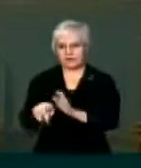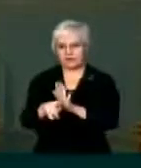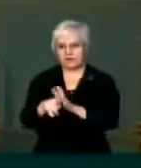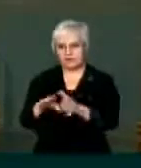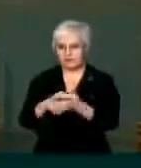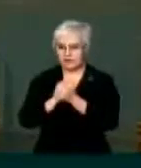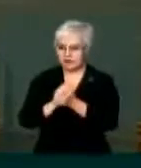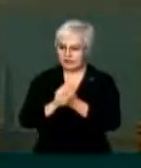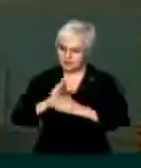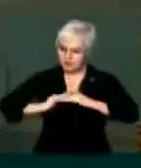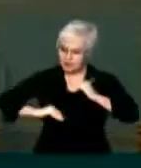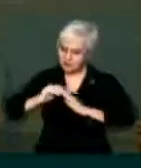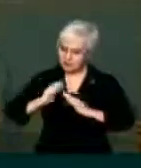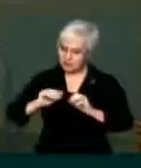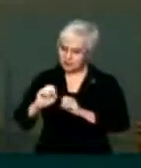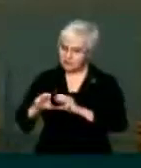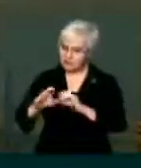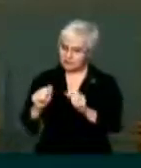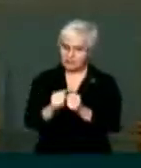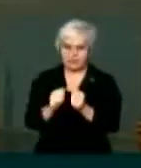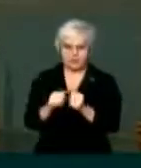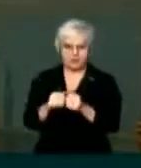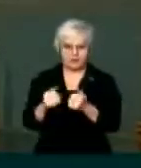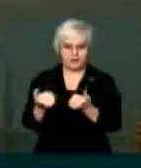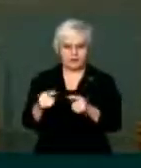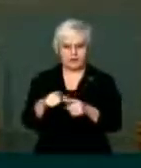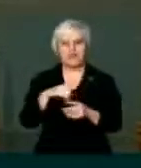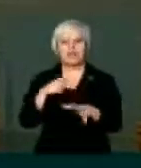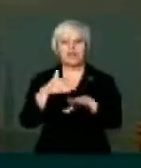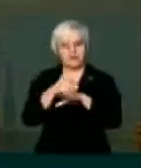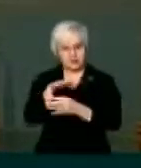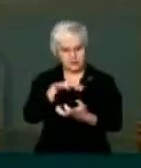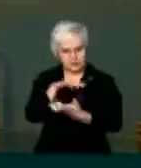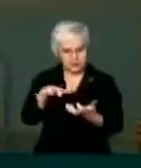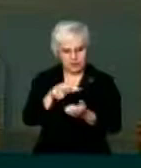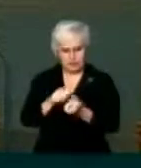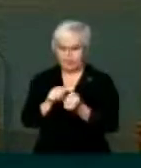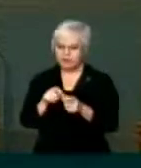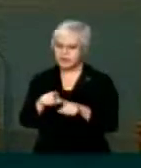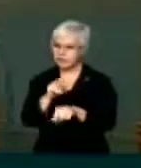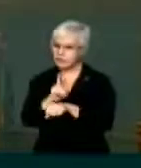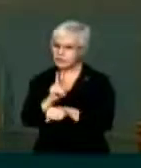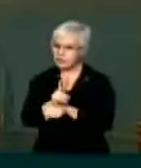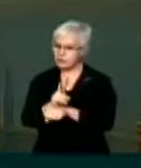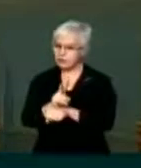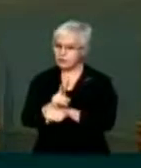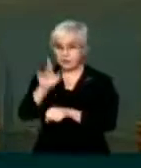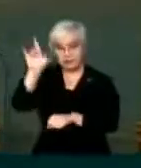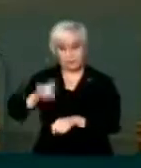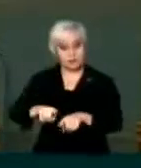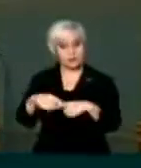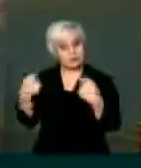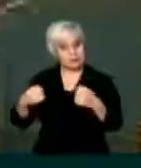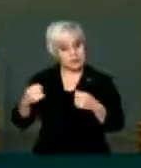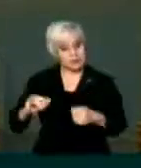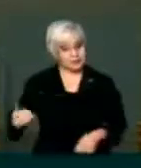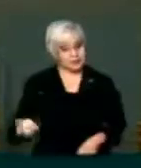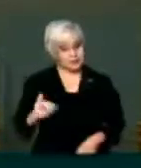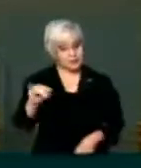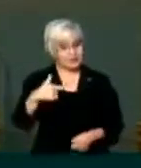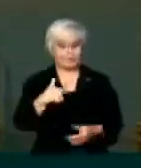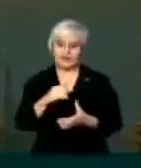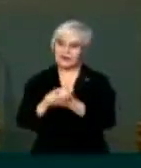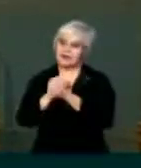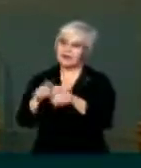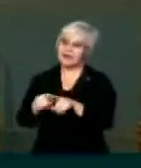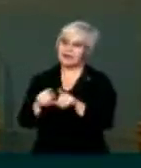educadores e educadoras, que muitas vezes em indigestas greves se levantam em defesa dos seus direitos. Mas é necessário. E aí vai meu